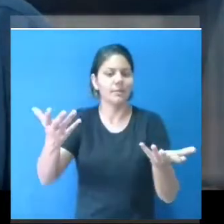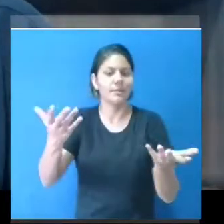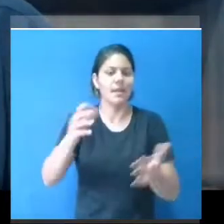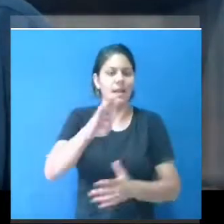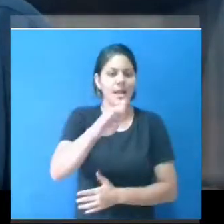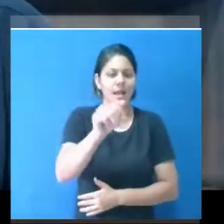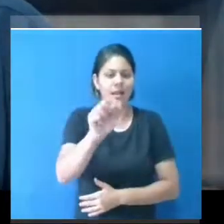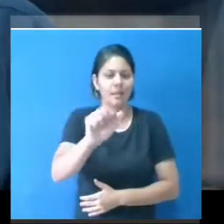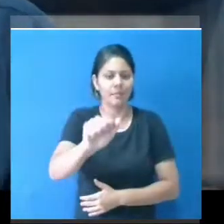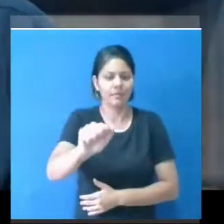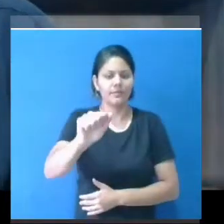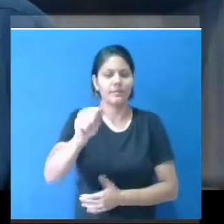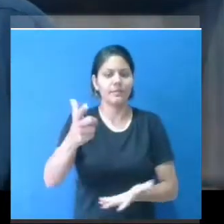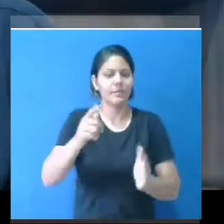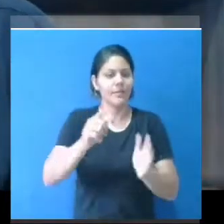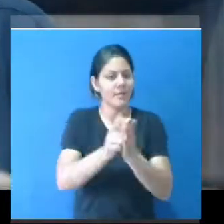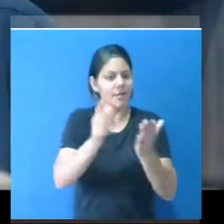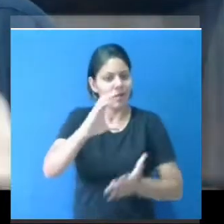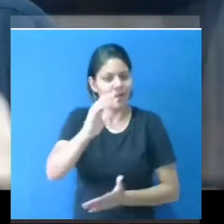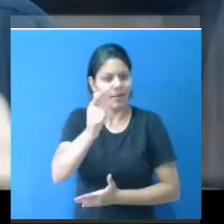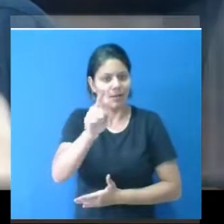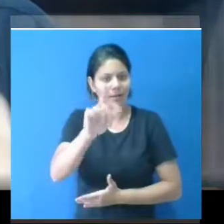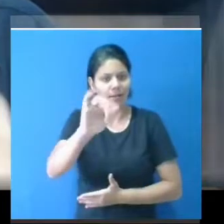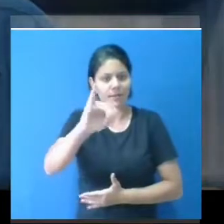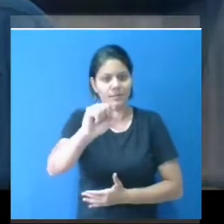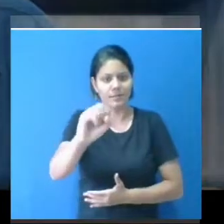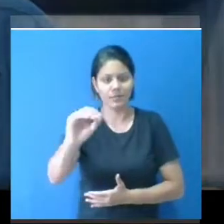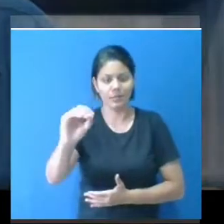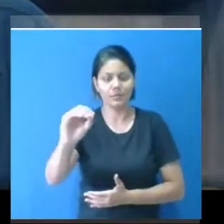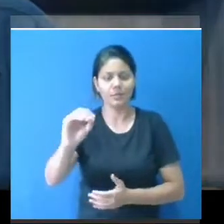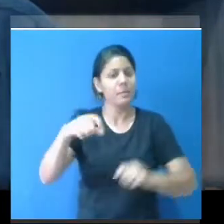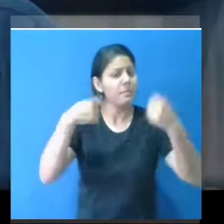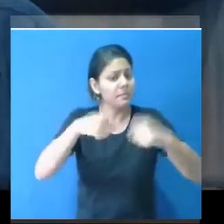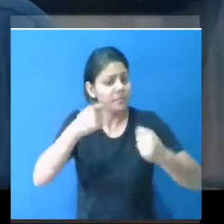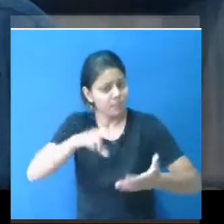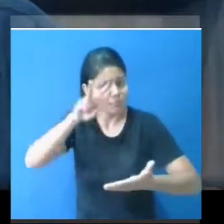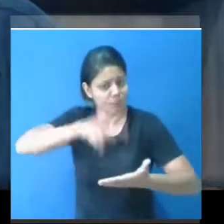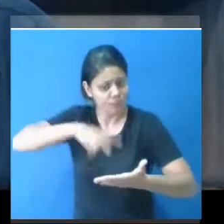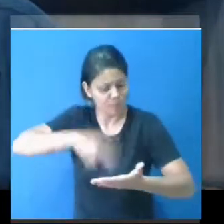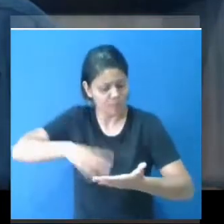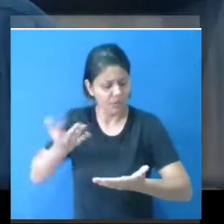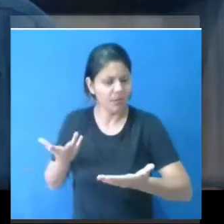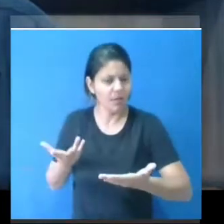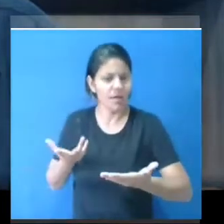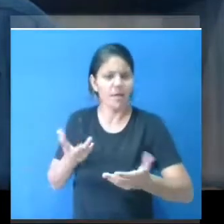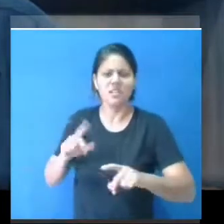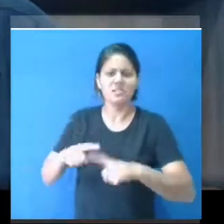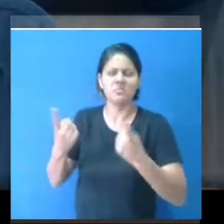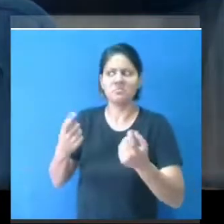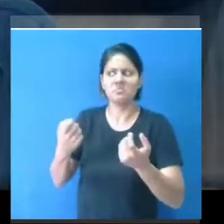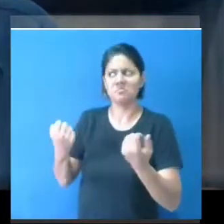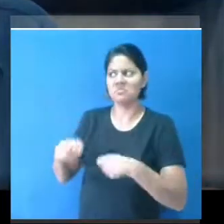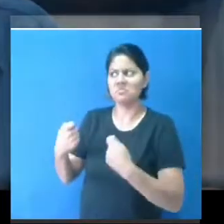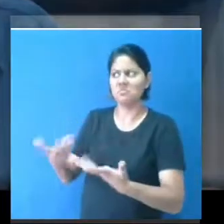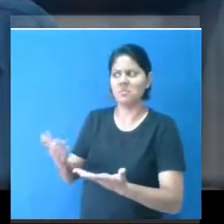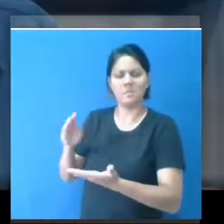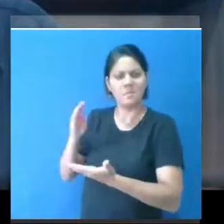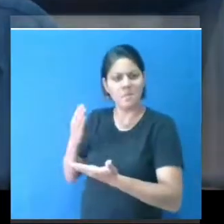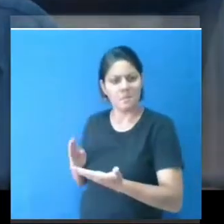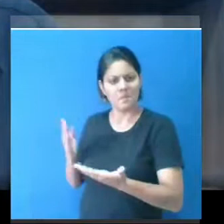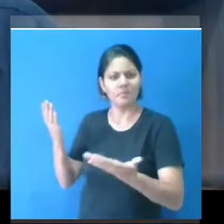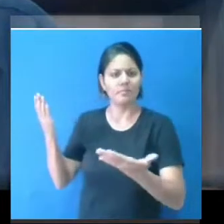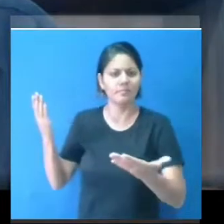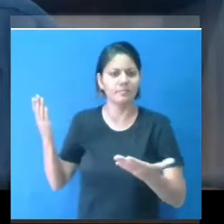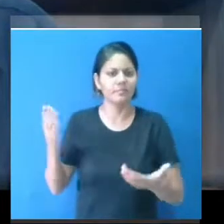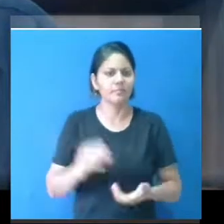né, os clássicos devem ser lidos por si mesmos, né, sem verificar essa concepção biográfica, né?